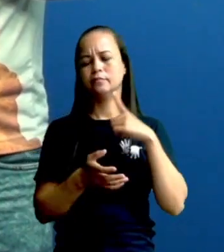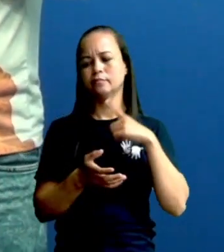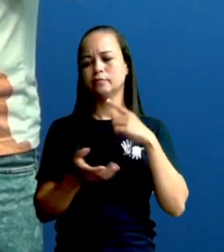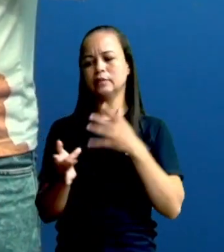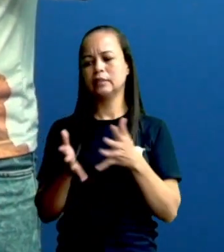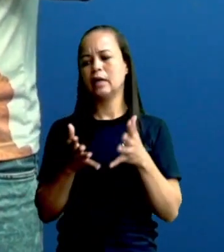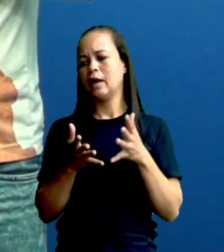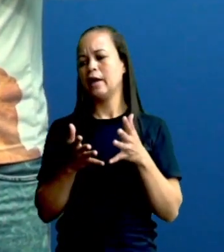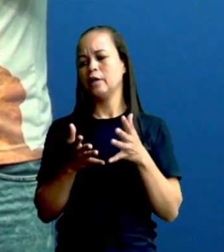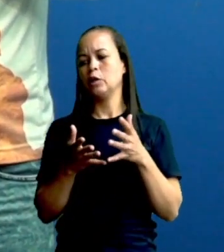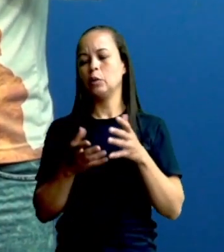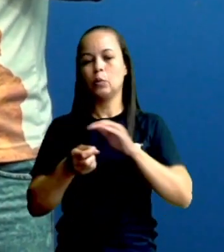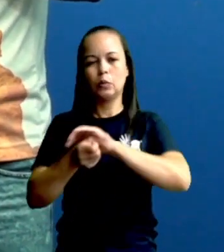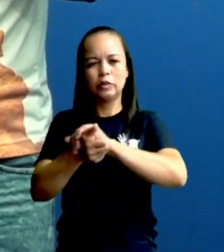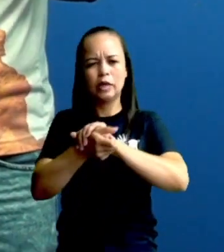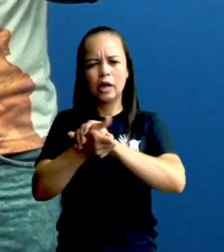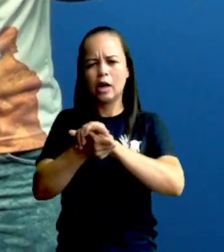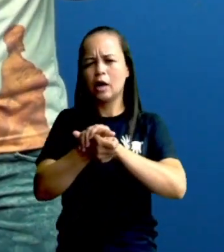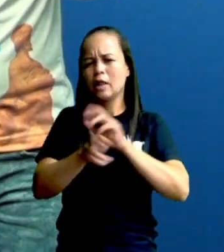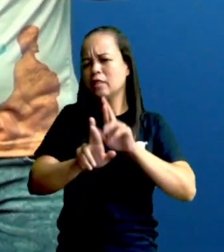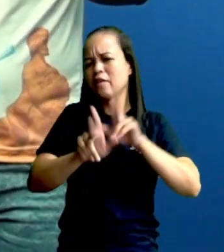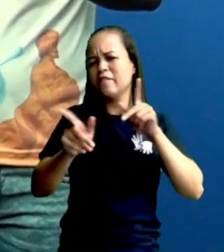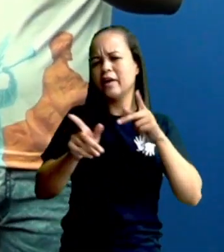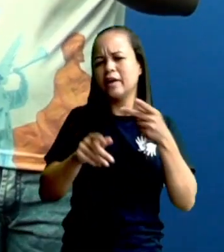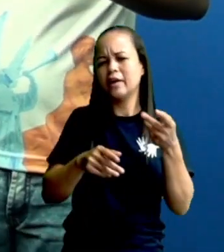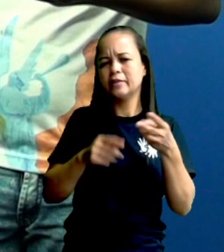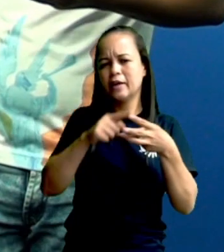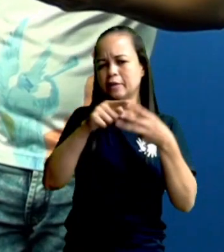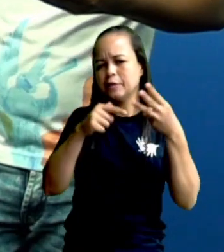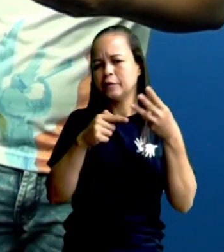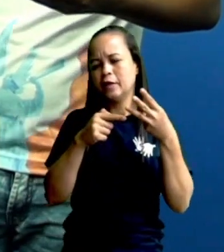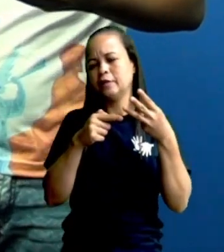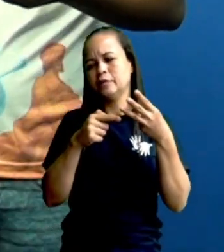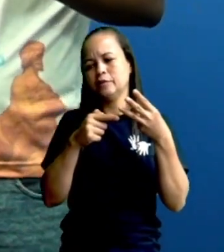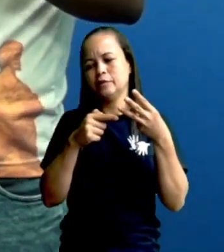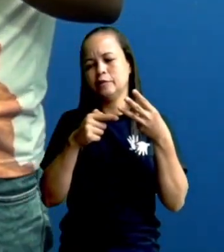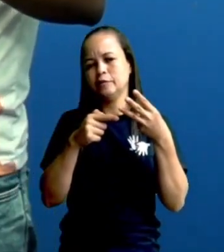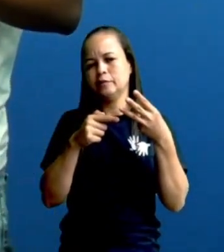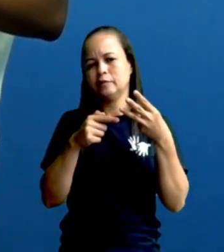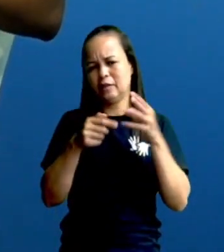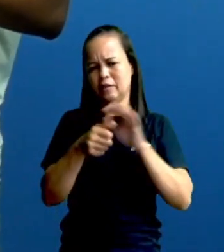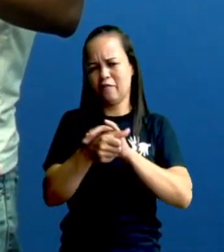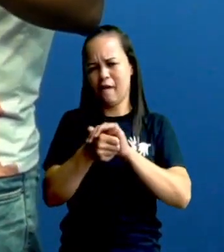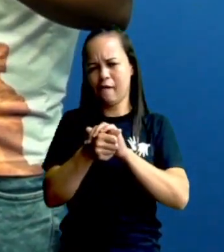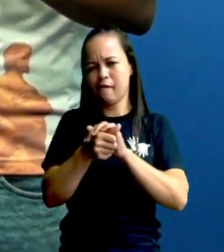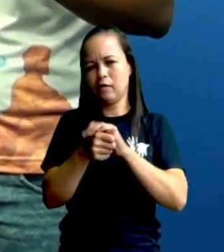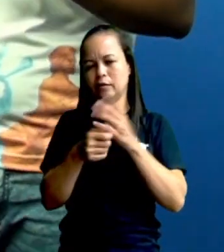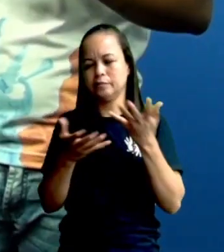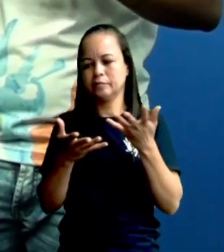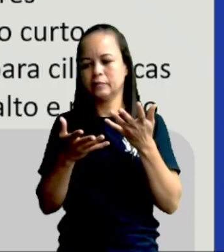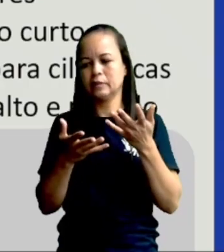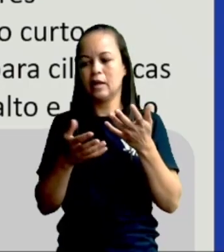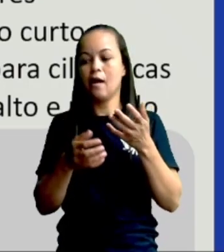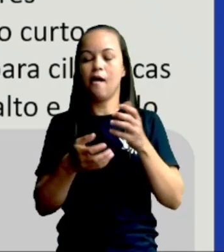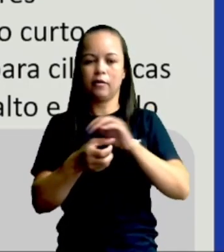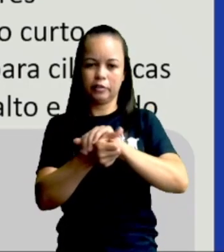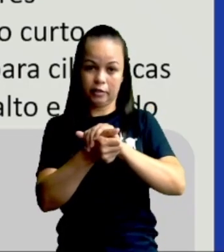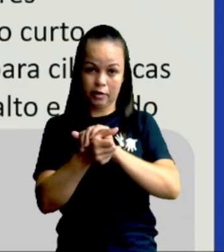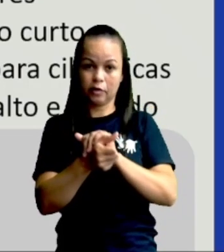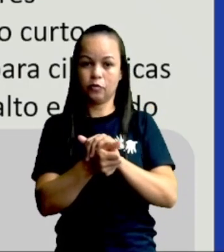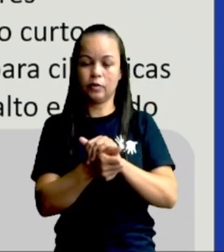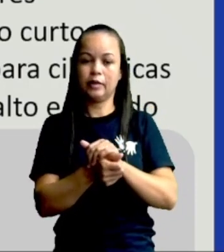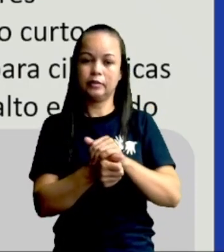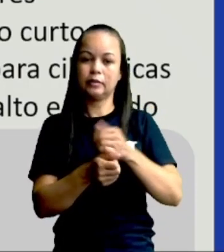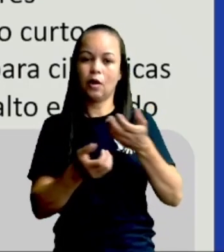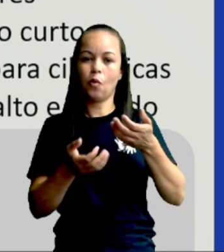Você sabe a diferença entre eles? Qual a diferença entre tartaruga, o cágado e o jabuti? Bem, as tartarugas, elas são marinhas, a grande